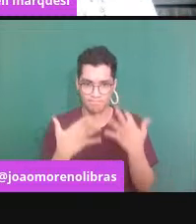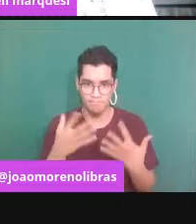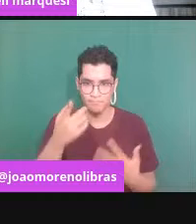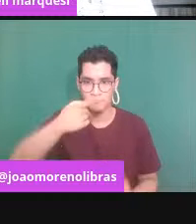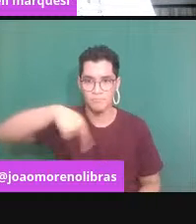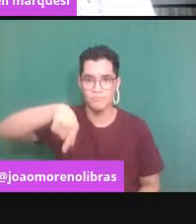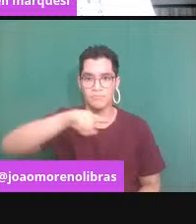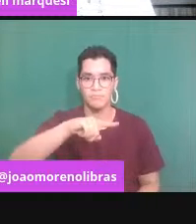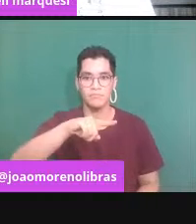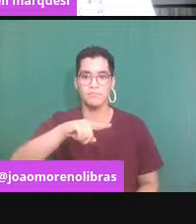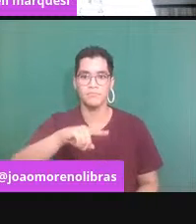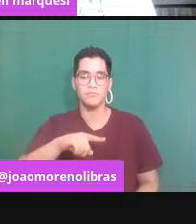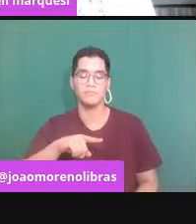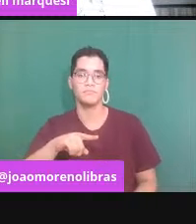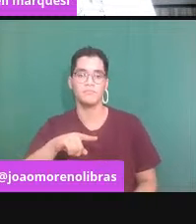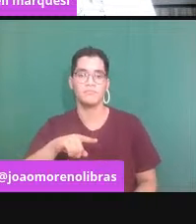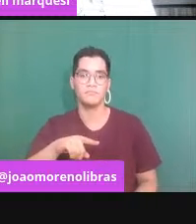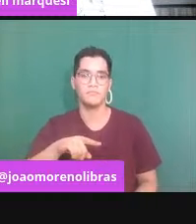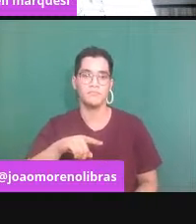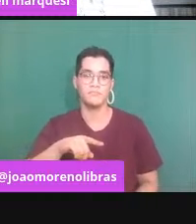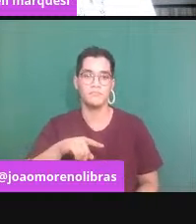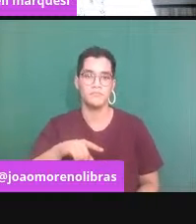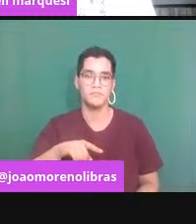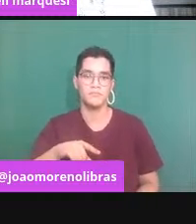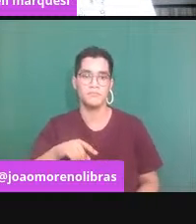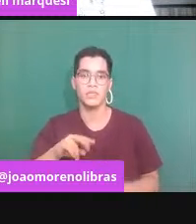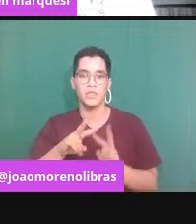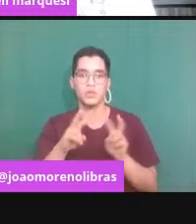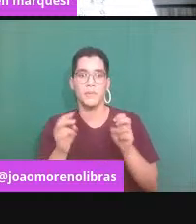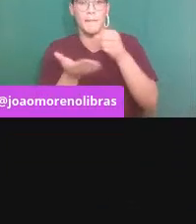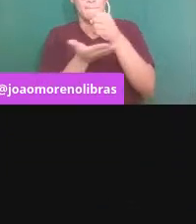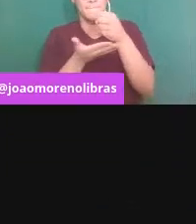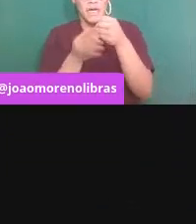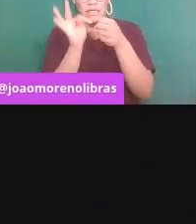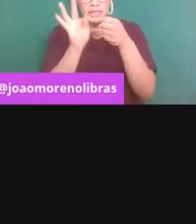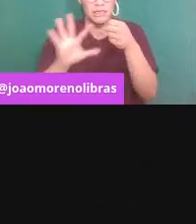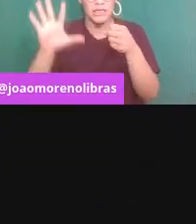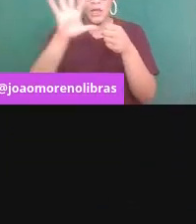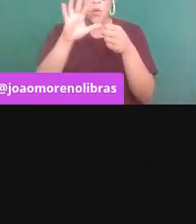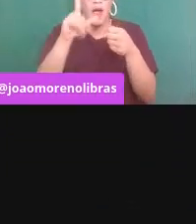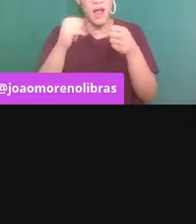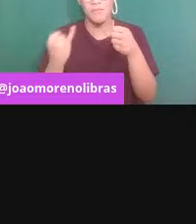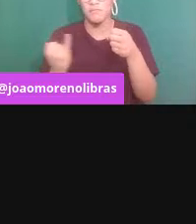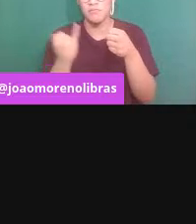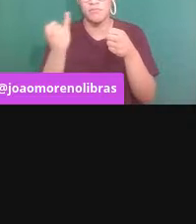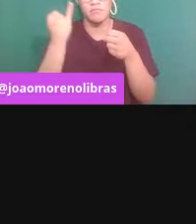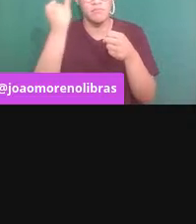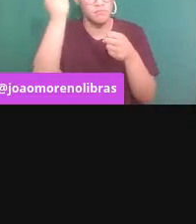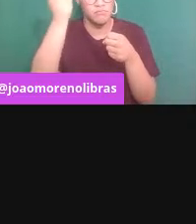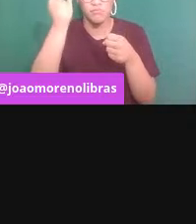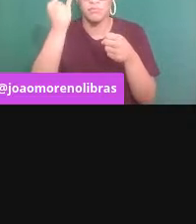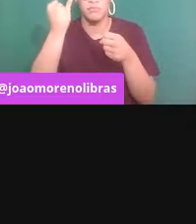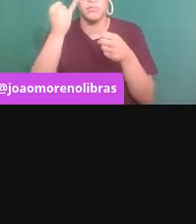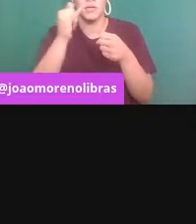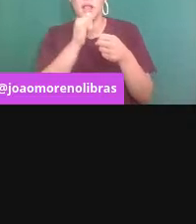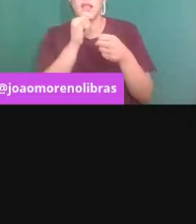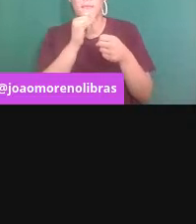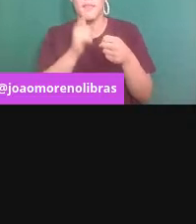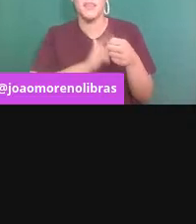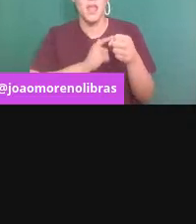síntese mesmo, né? Elas vêm da base teórica. Vocês procurem sempre na base teórica, pegarem o referencial